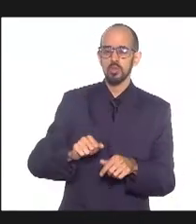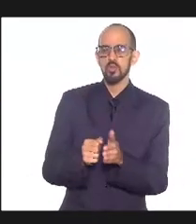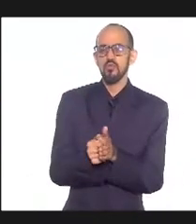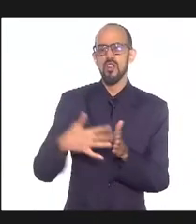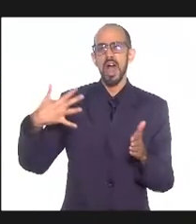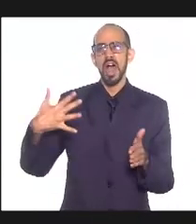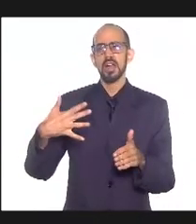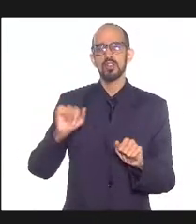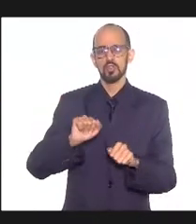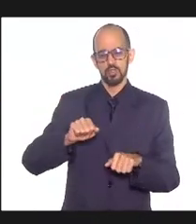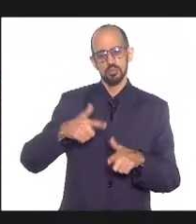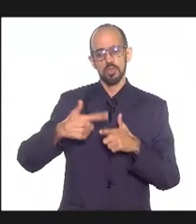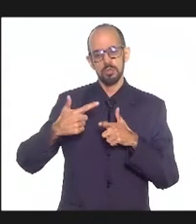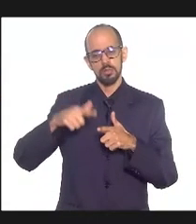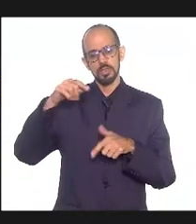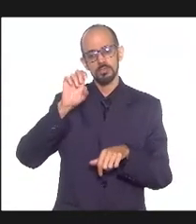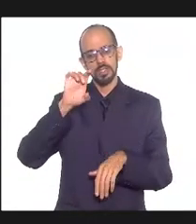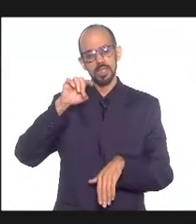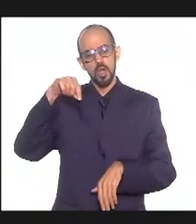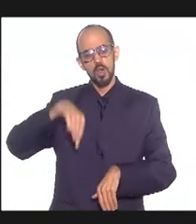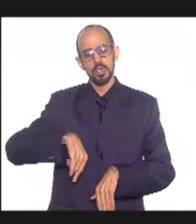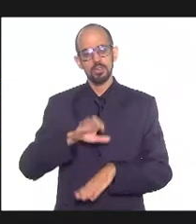Rio de Janeiro. Próximo.